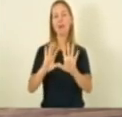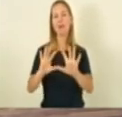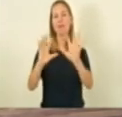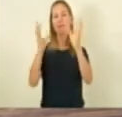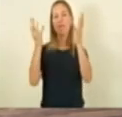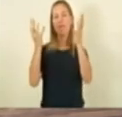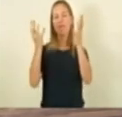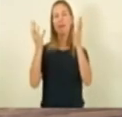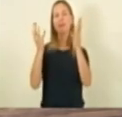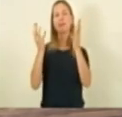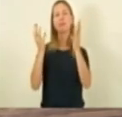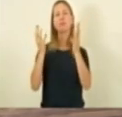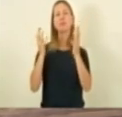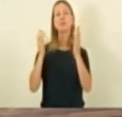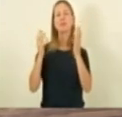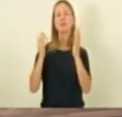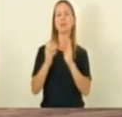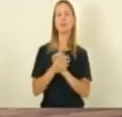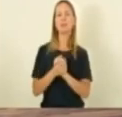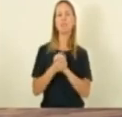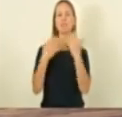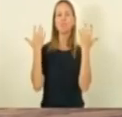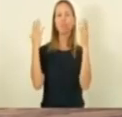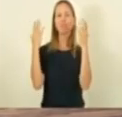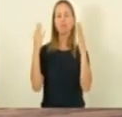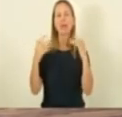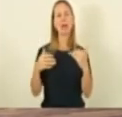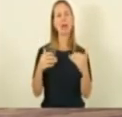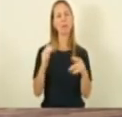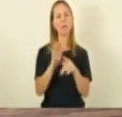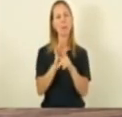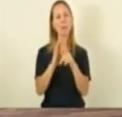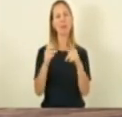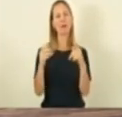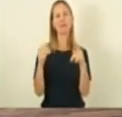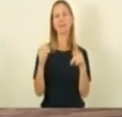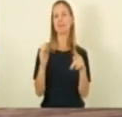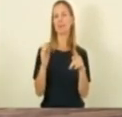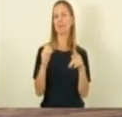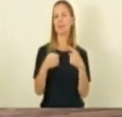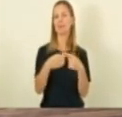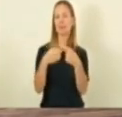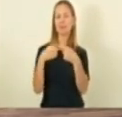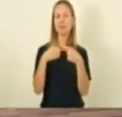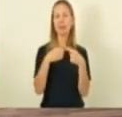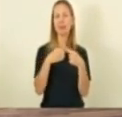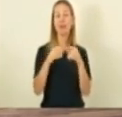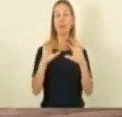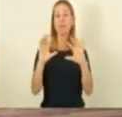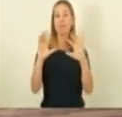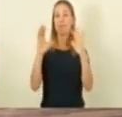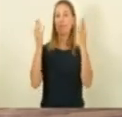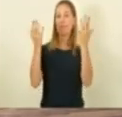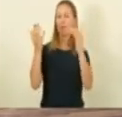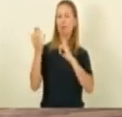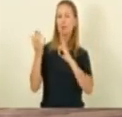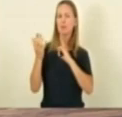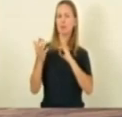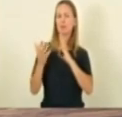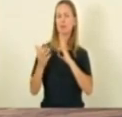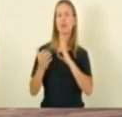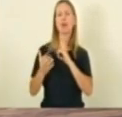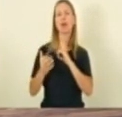que comemoram a cidade, nos eventos que recebe um evento grandioso, que recebe autoridades das